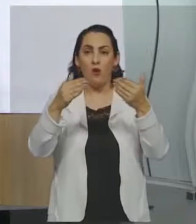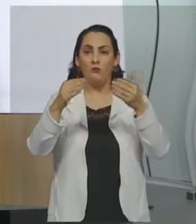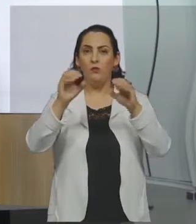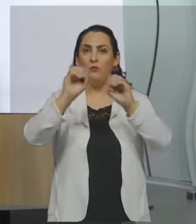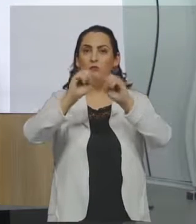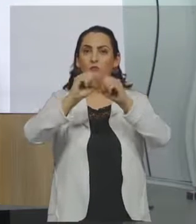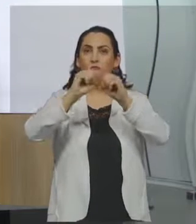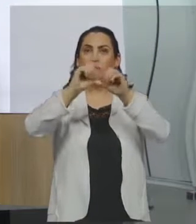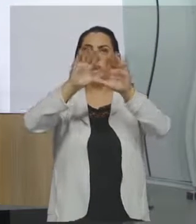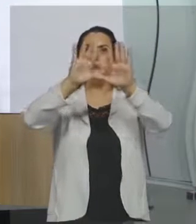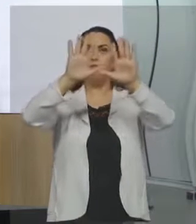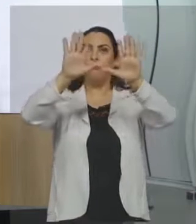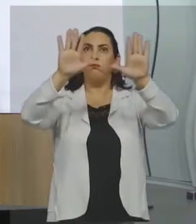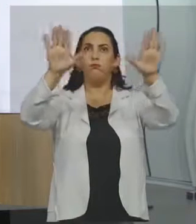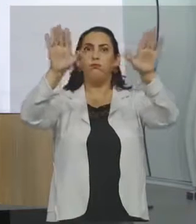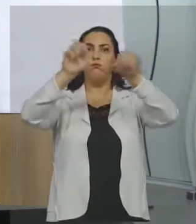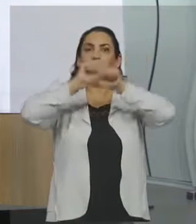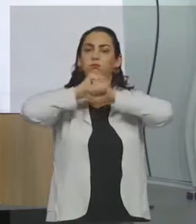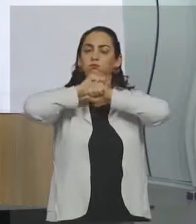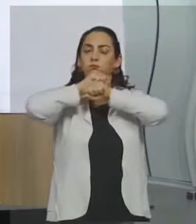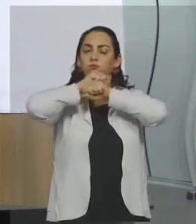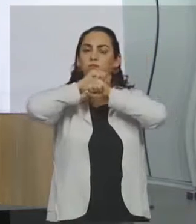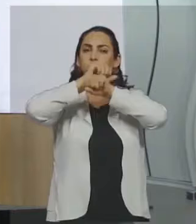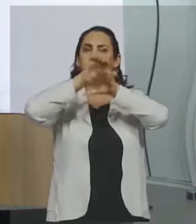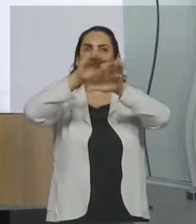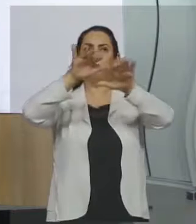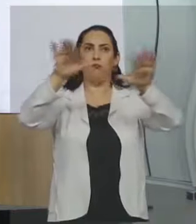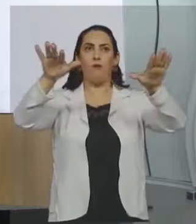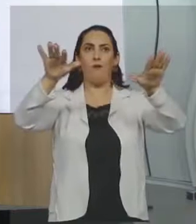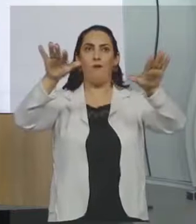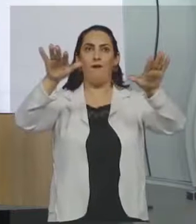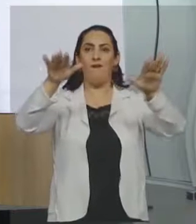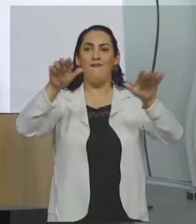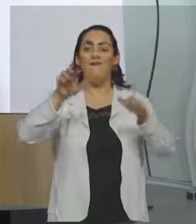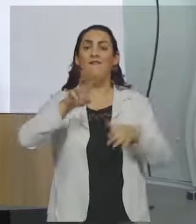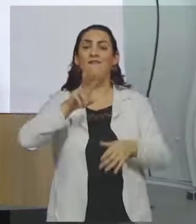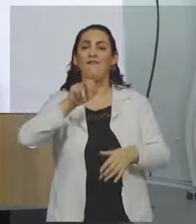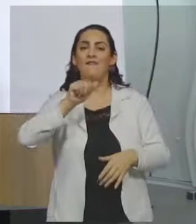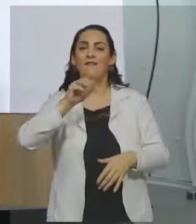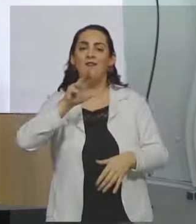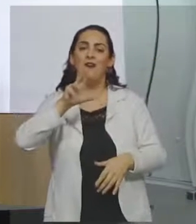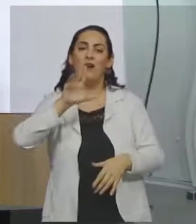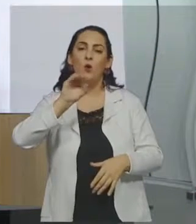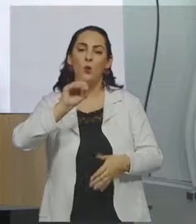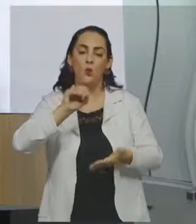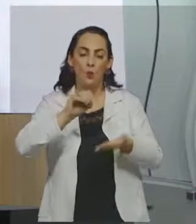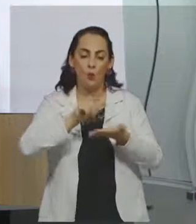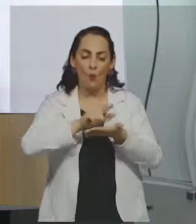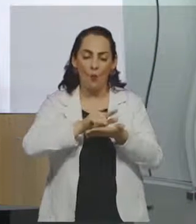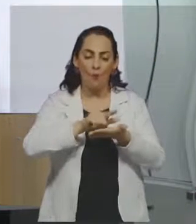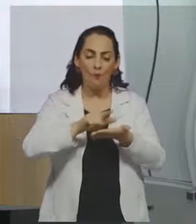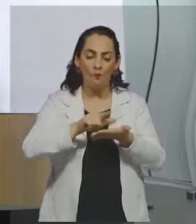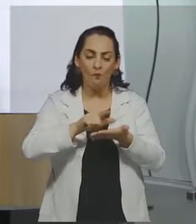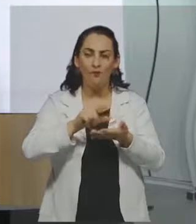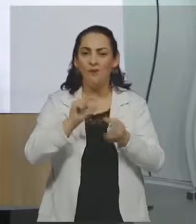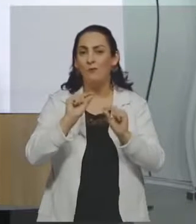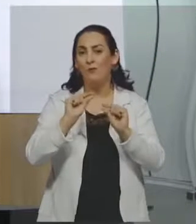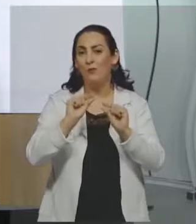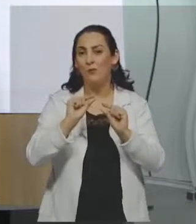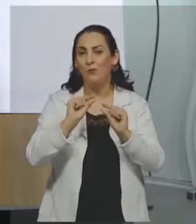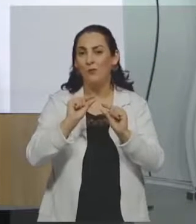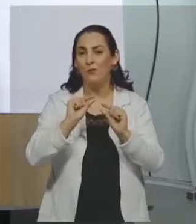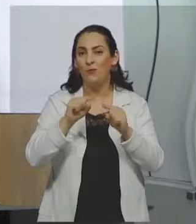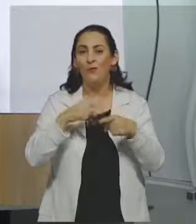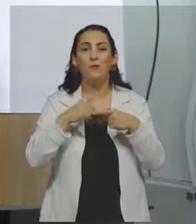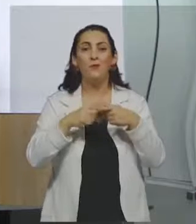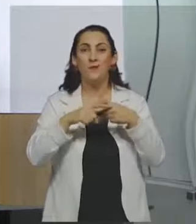do que no vácuo. Por quê? A partícula alfa deve interagir com o átomo presente no ar atmosférico e isso fará